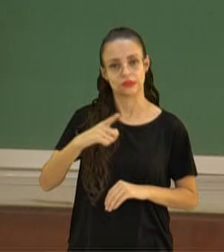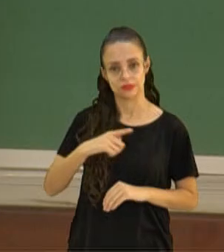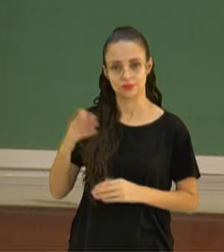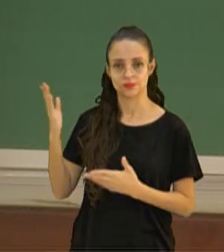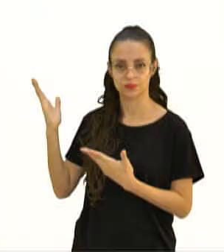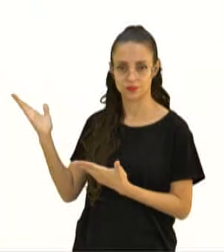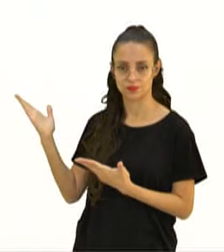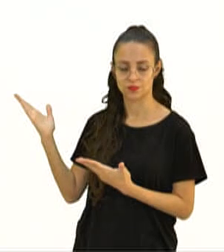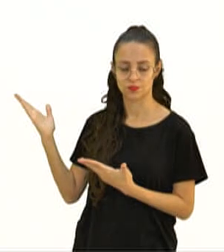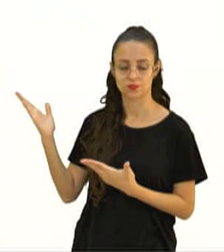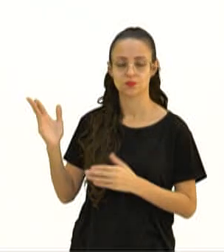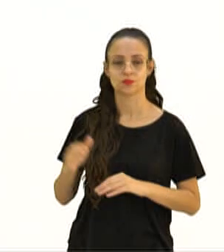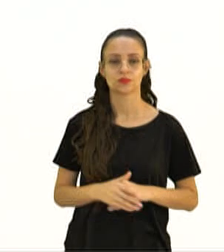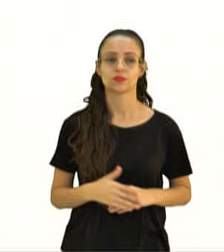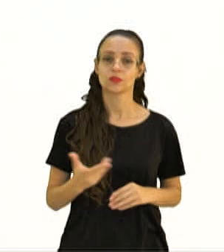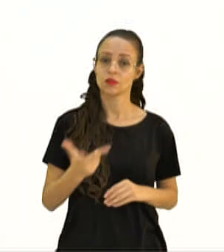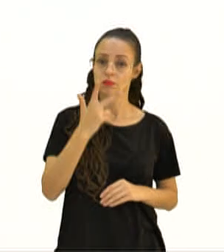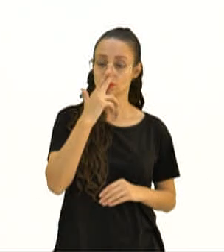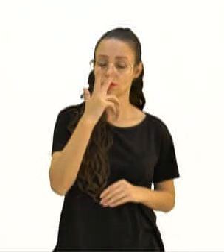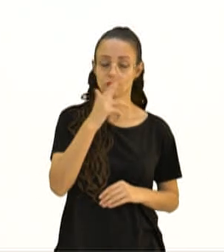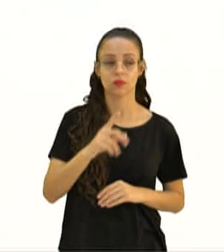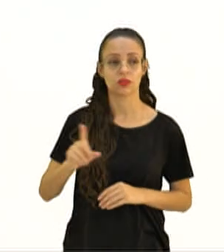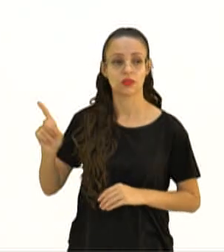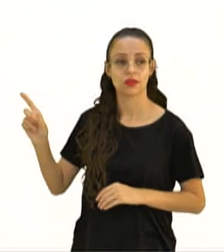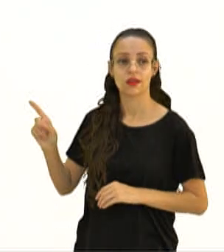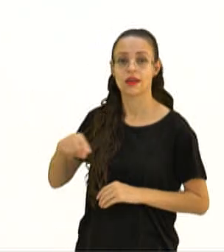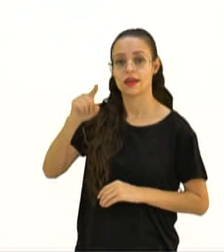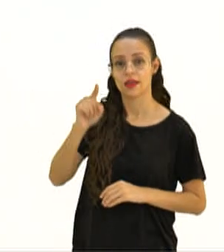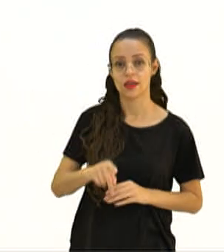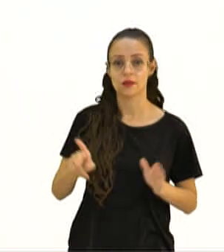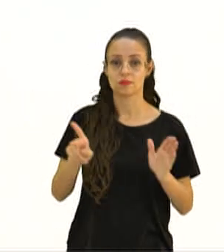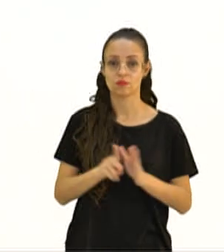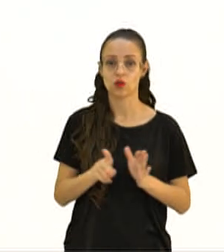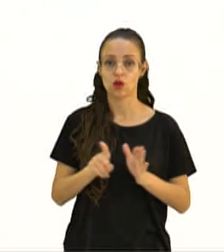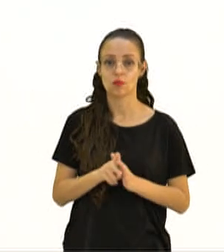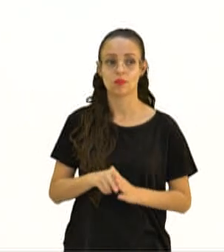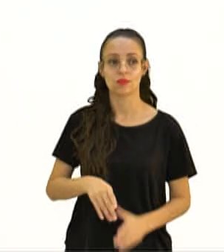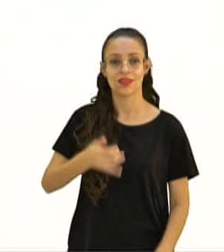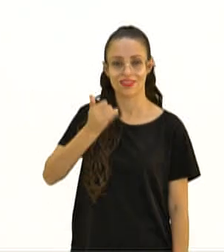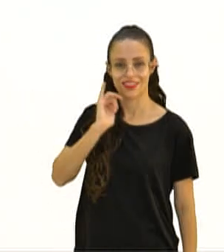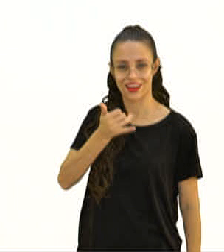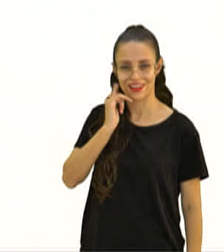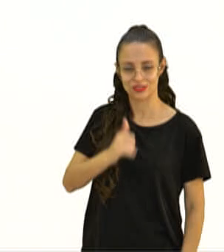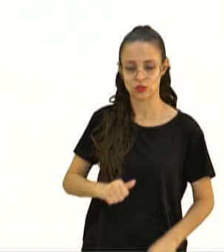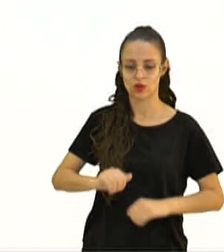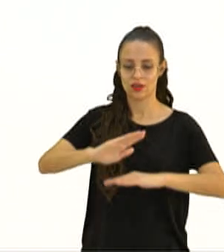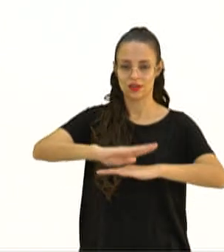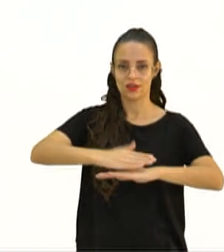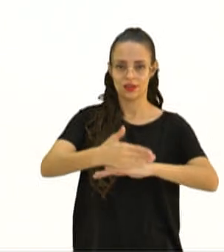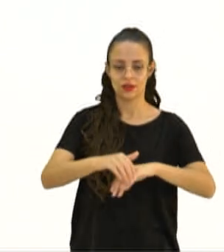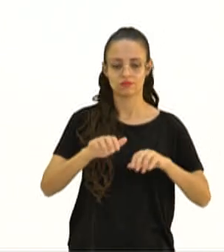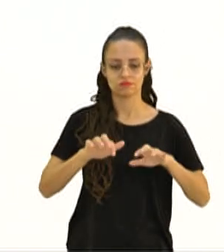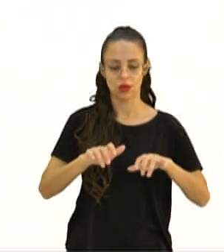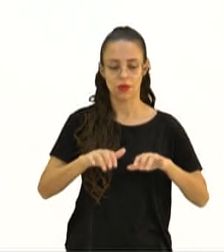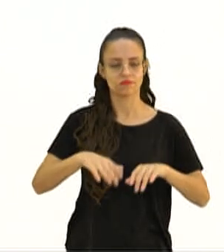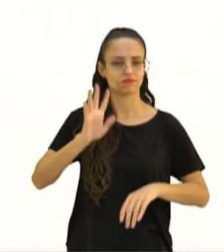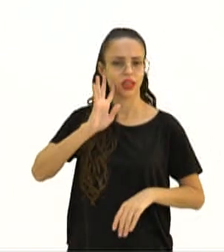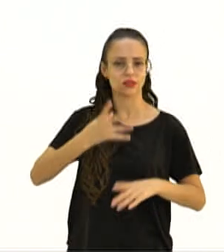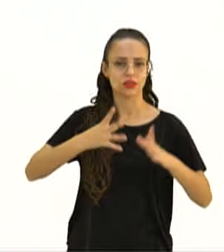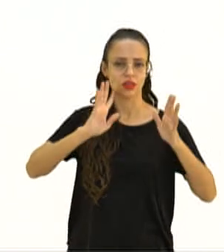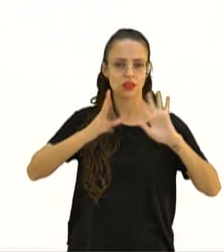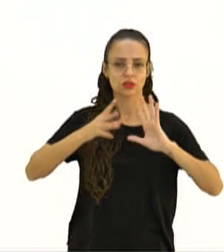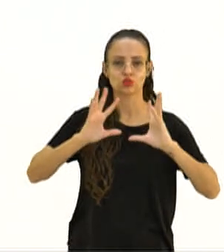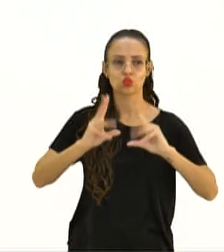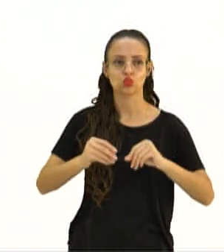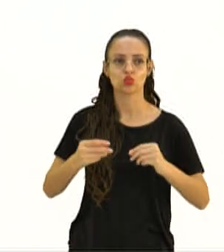manifestação do jogo, né? Então provavelmente aqui nessa situação é onde vai ficar o jogador narrador, o jogador mestre, né? Que vai tomar todas as decisões.